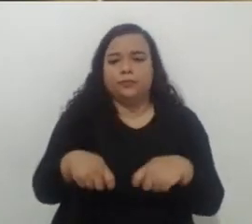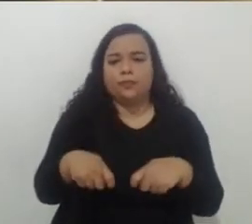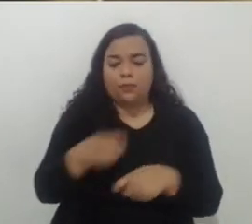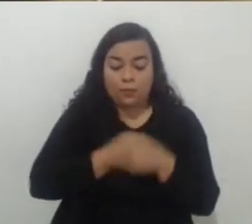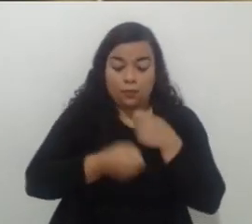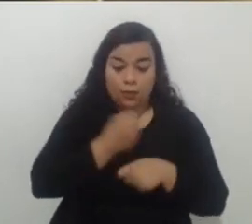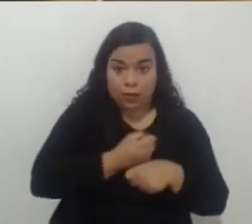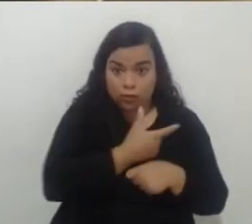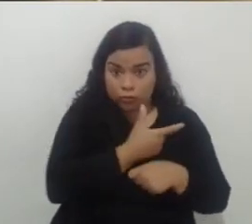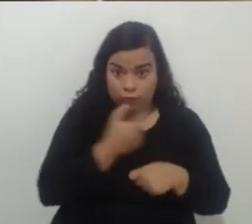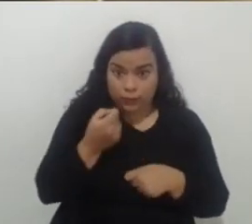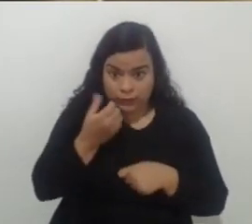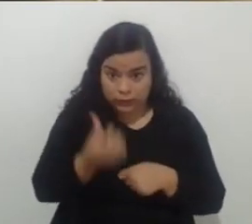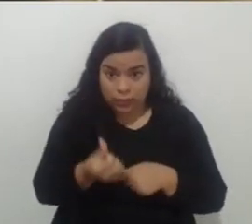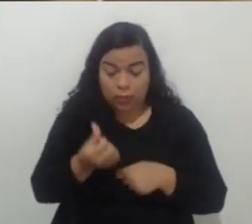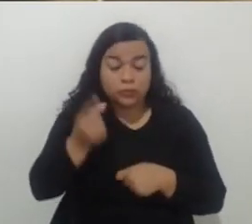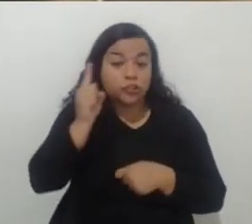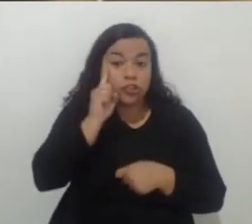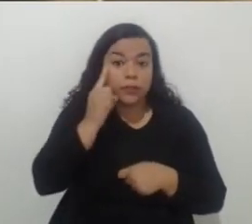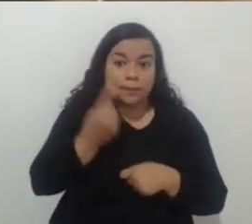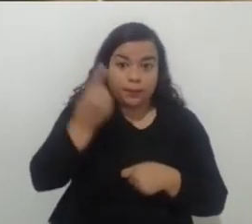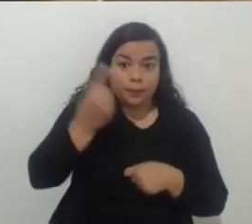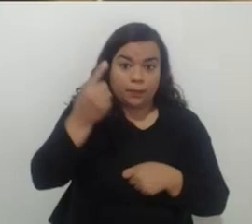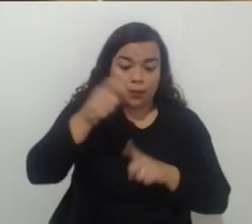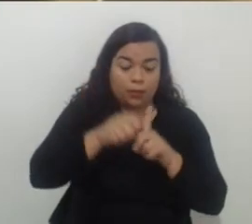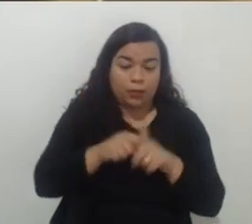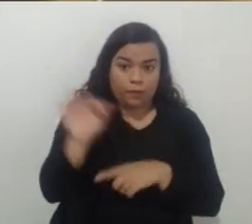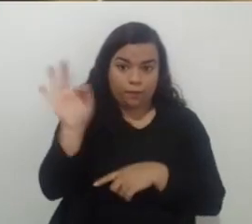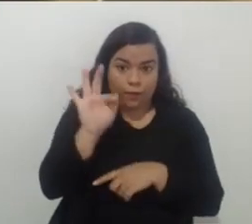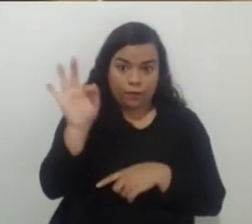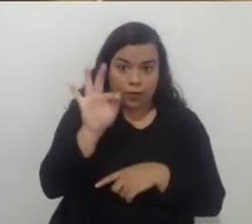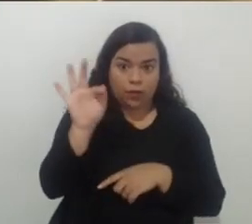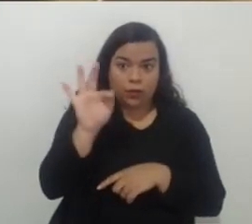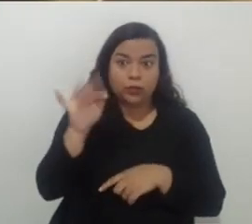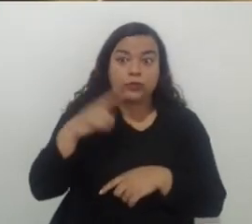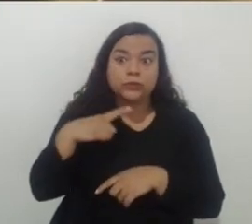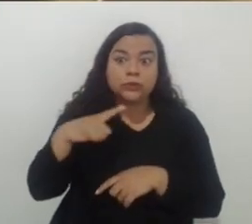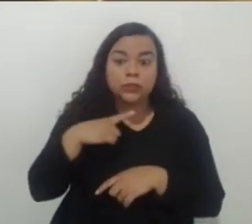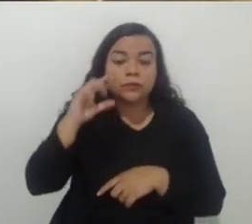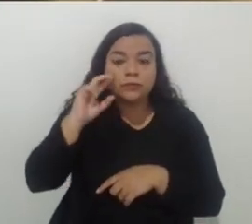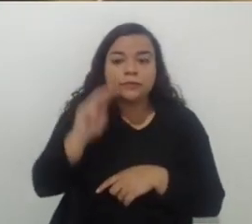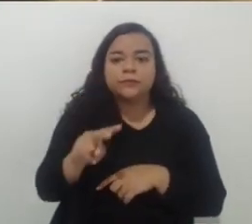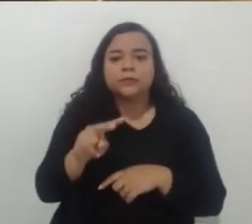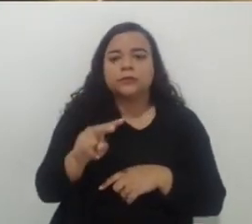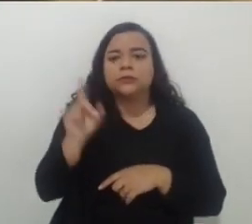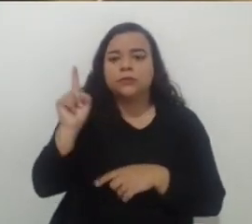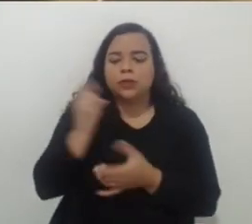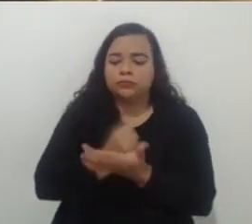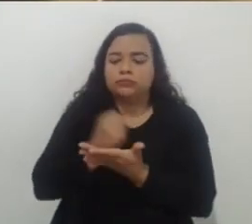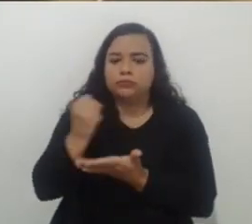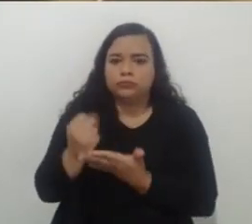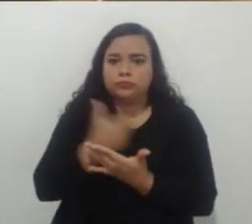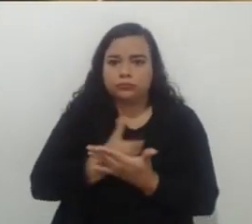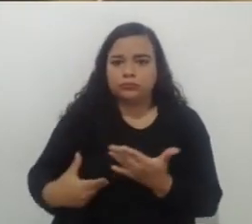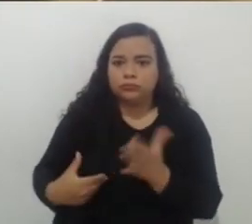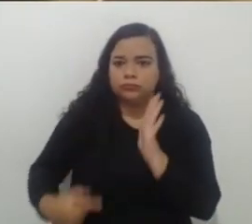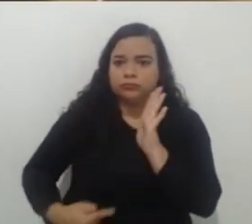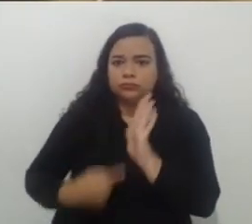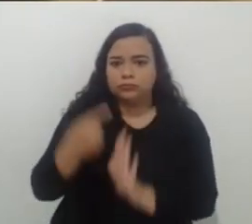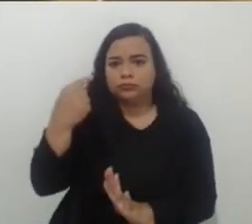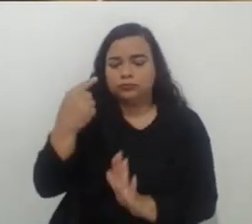2006, foi lavrada em tabelionato público a primeira escritura de cessão dos